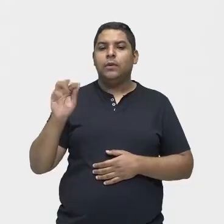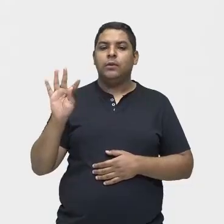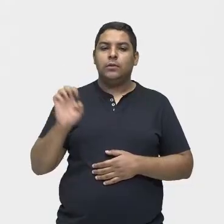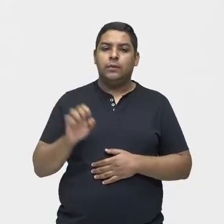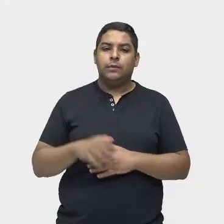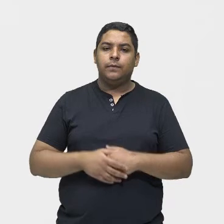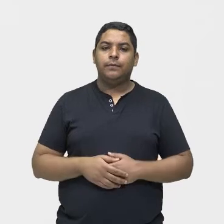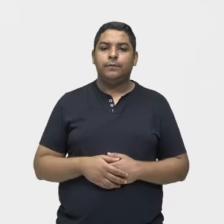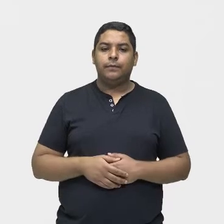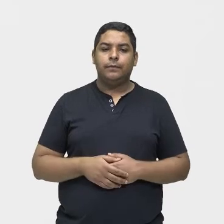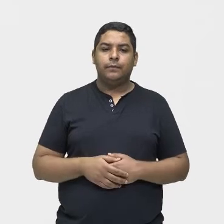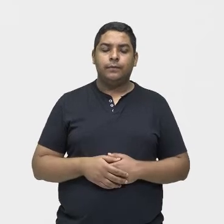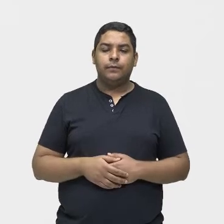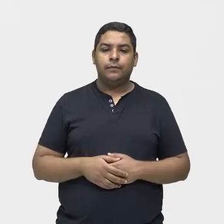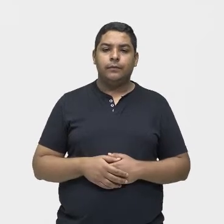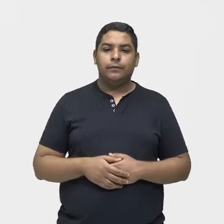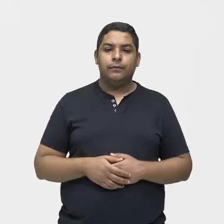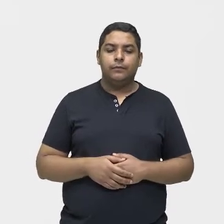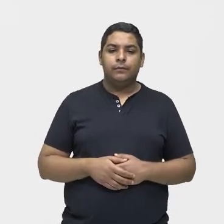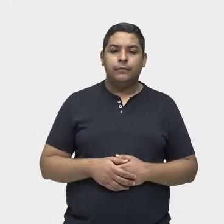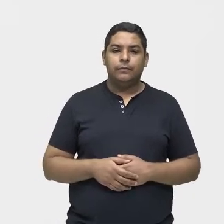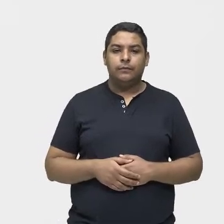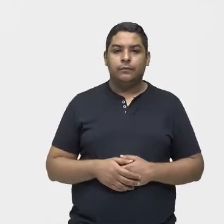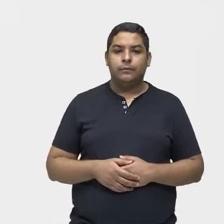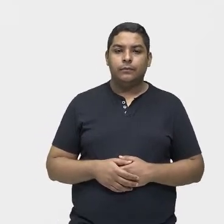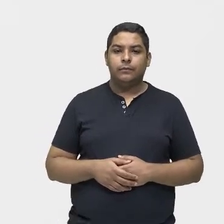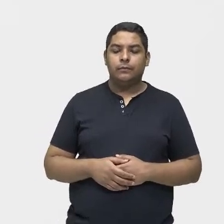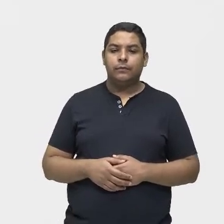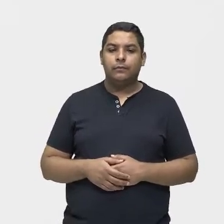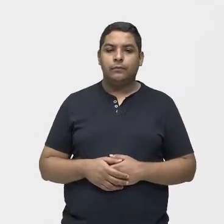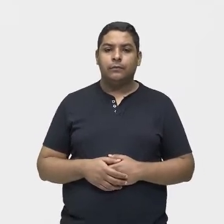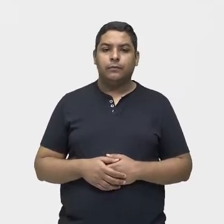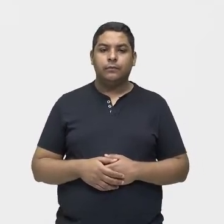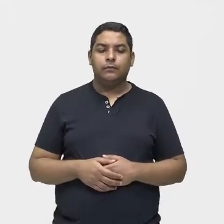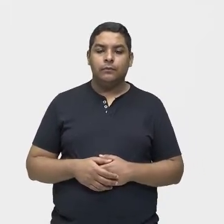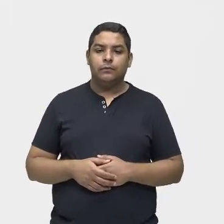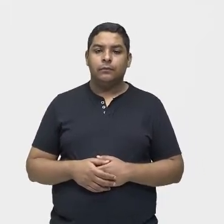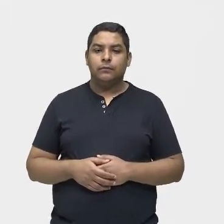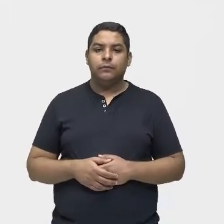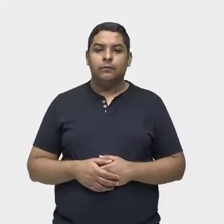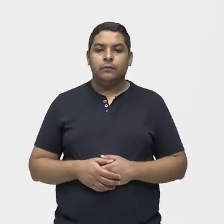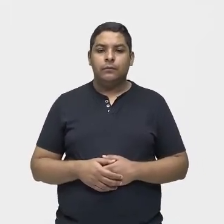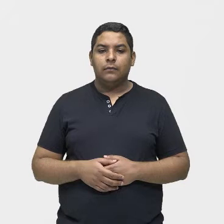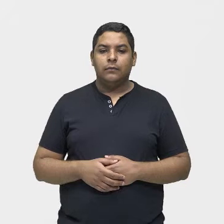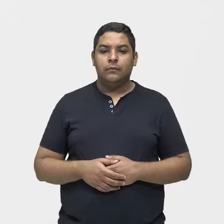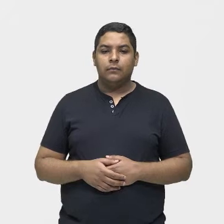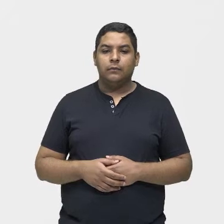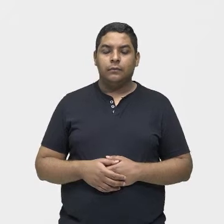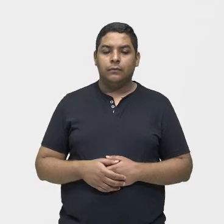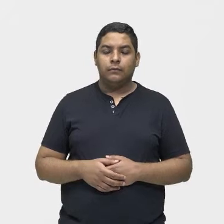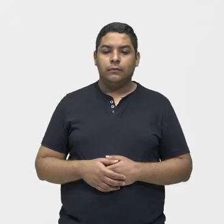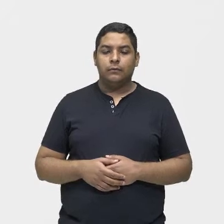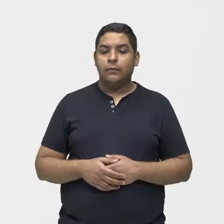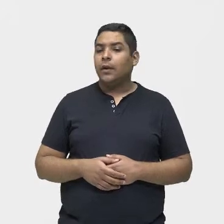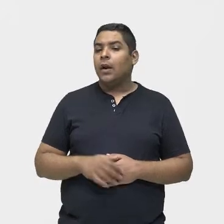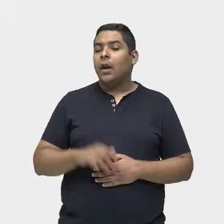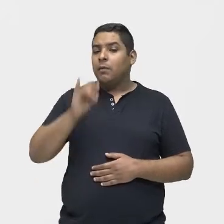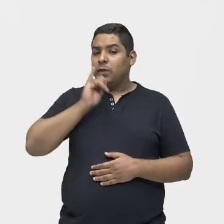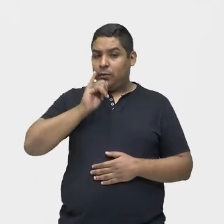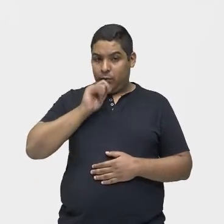detalhes fundamentais aí relacionados ao xadrez. Lembrando que o objetivo é você capturar o